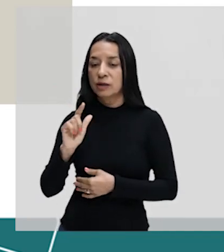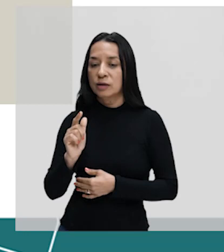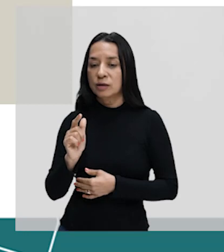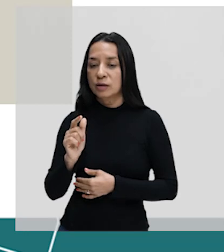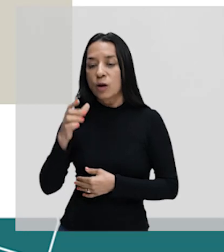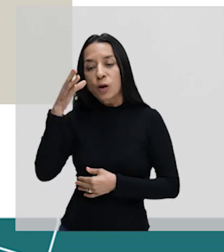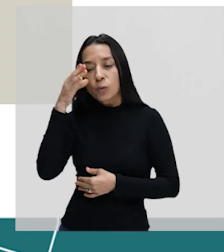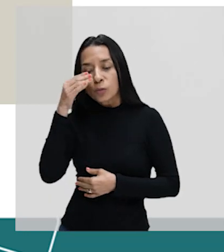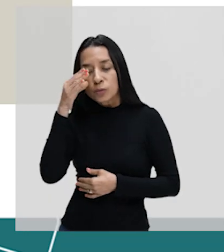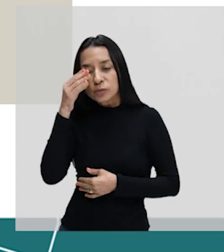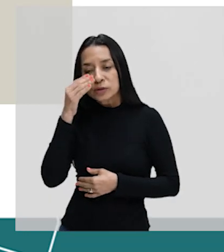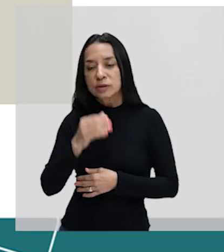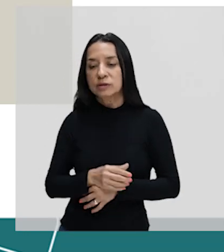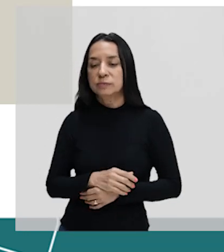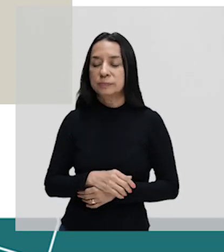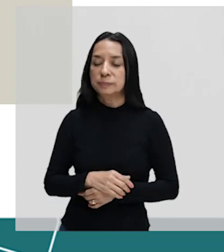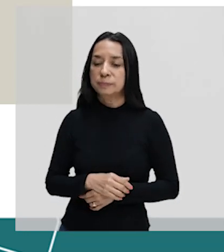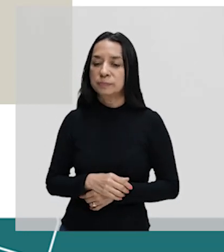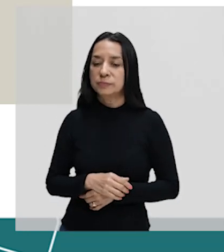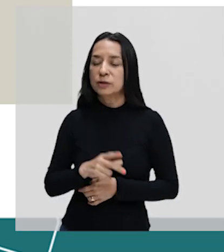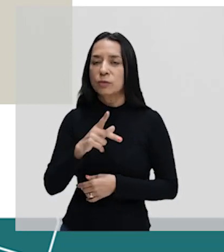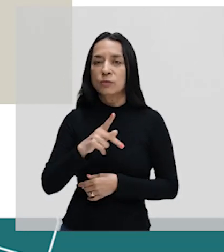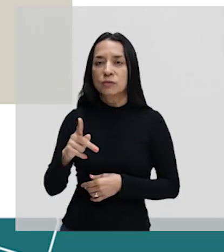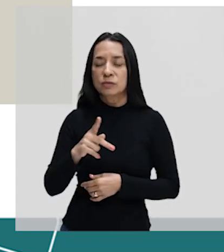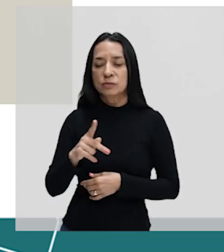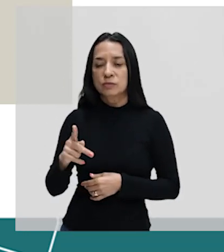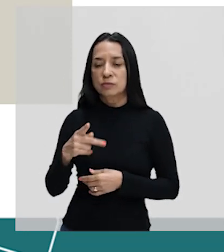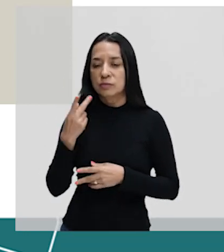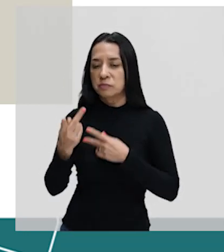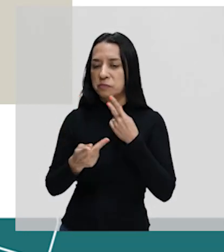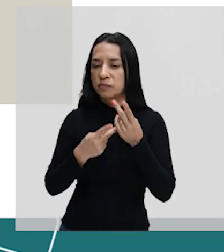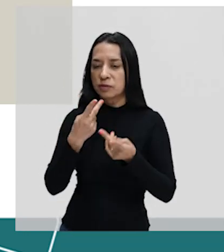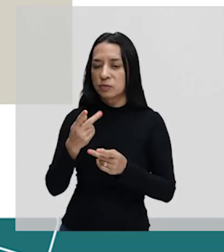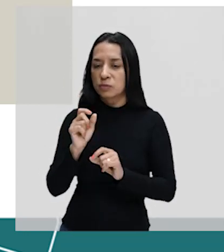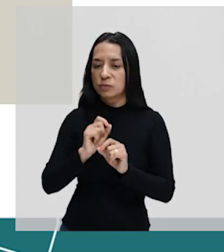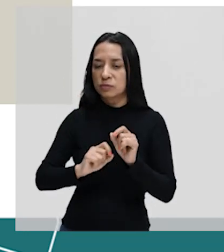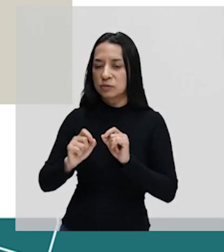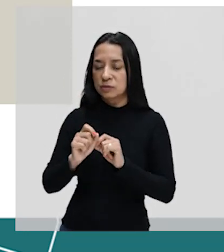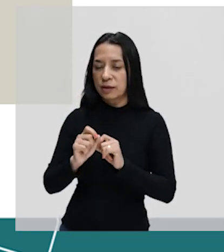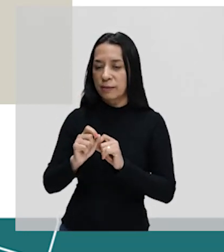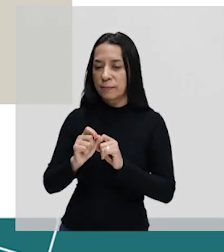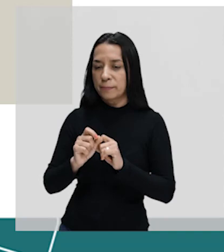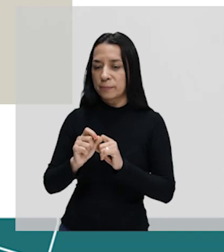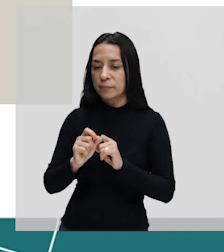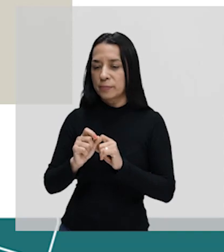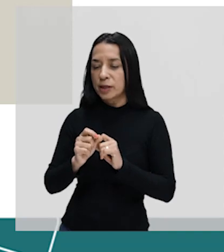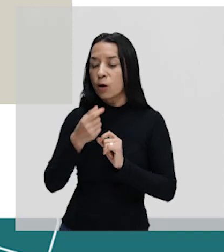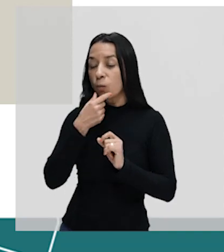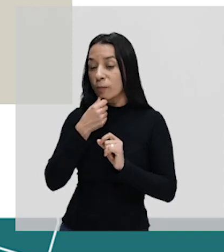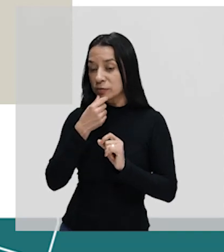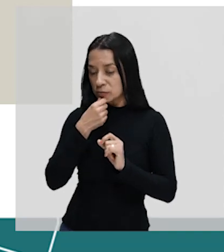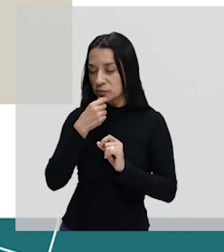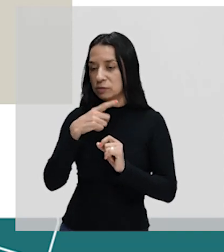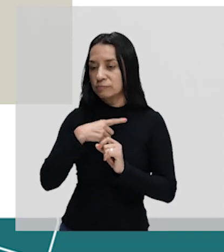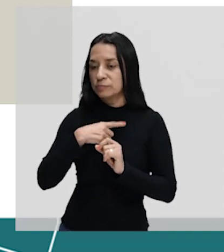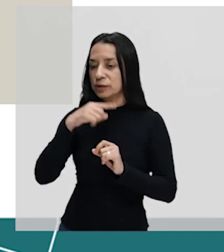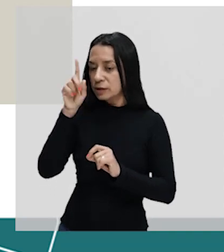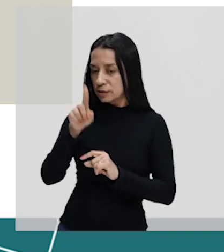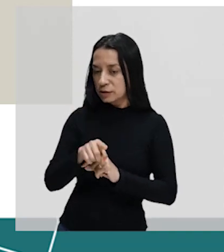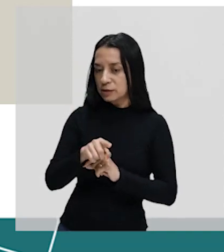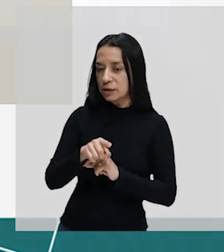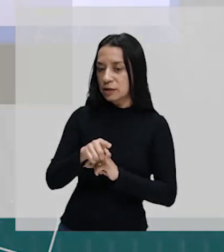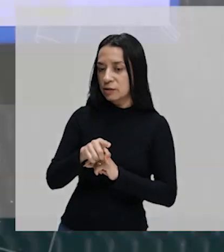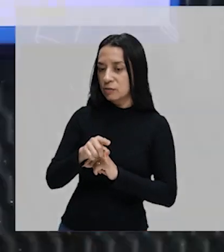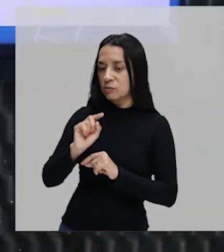uma curiosidade, tá? Ah, professora, mas a senhora disse que o masculino, quando ele tem acento, ele vai